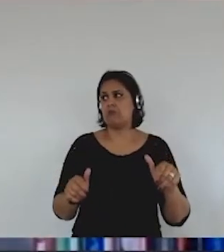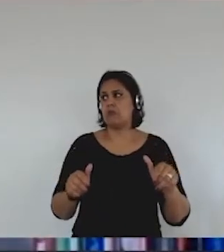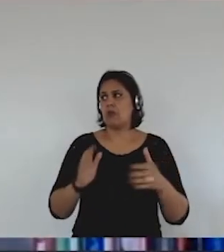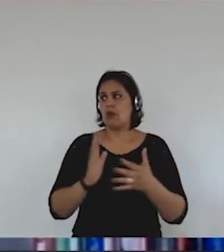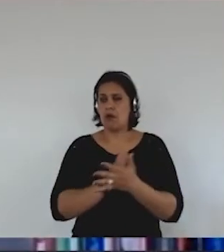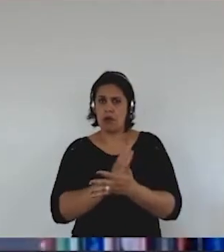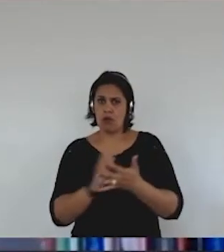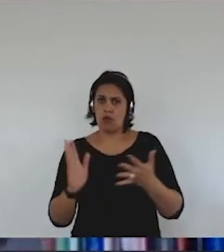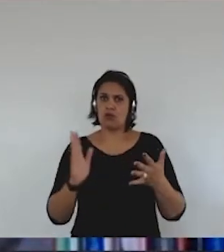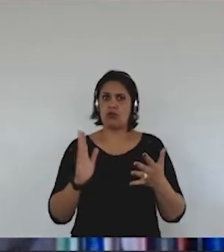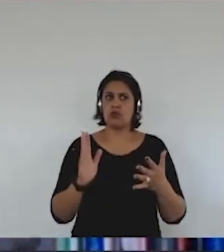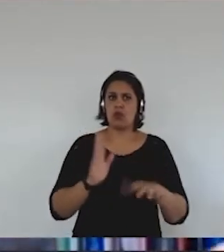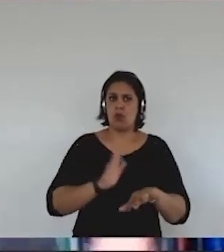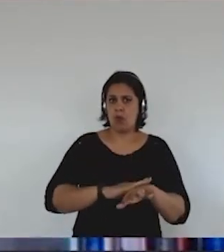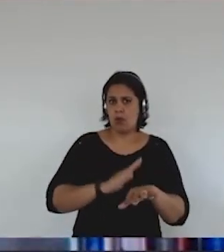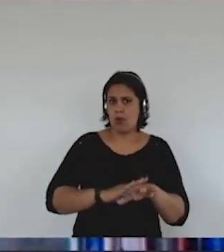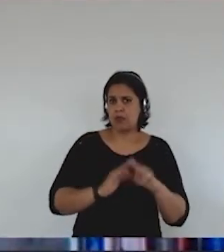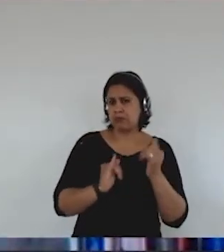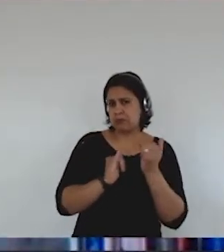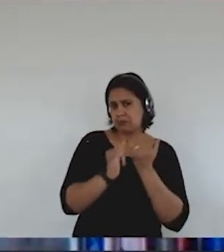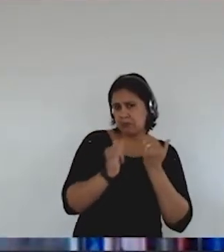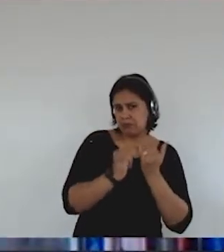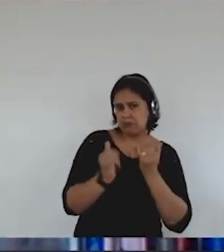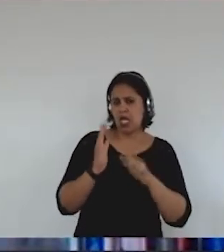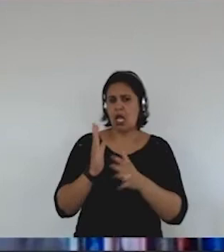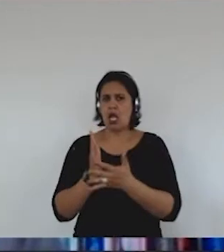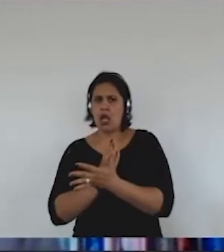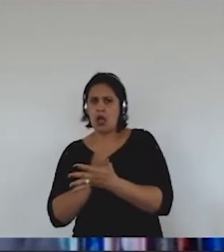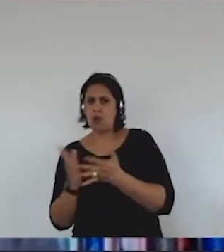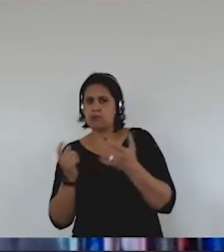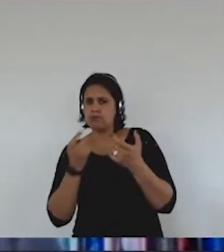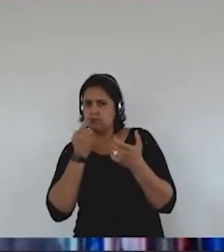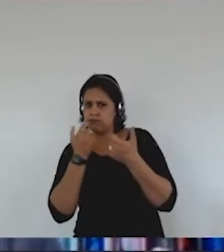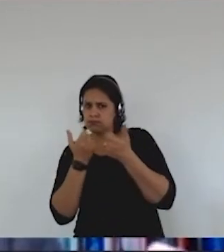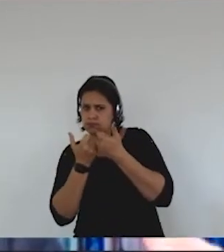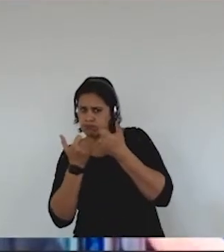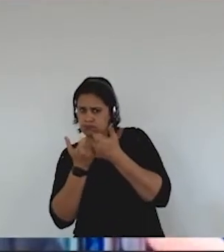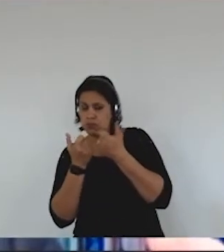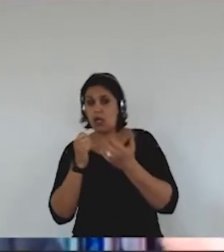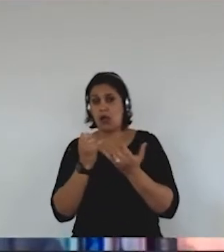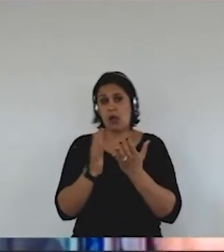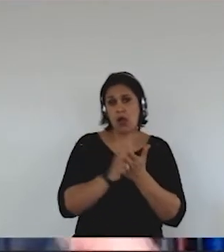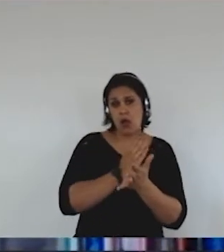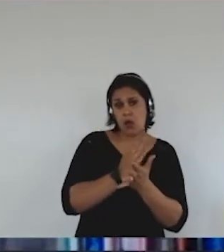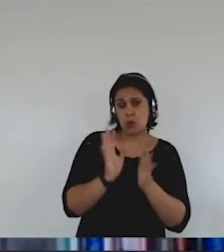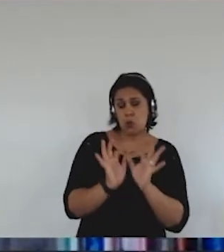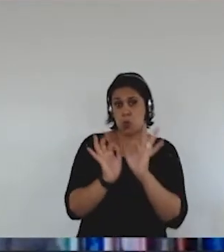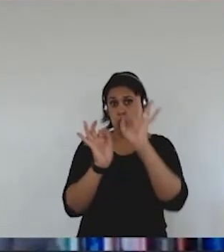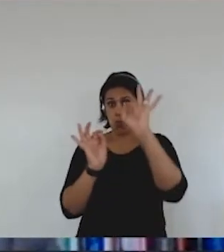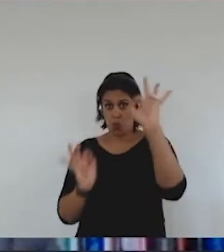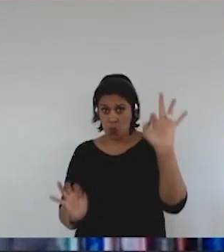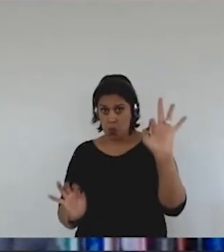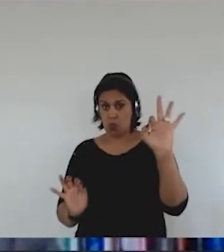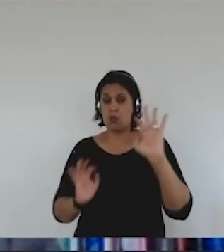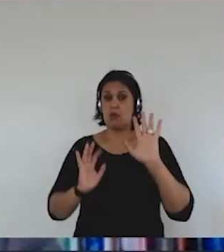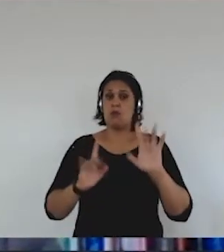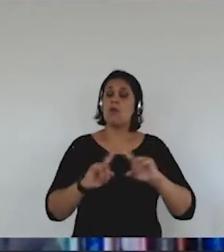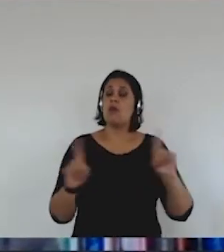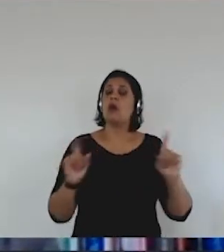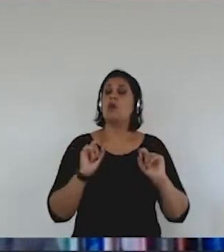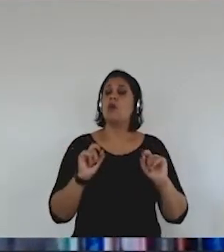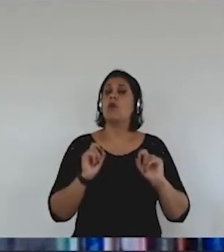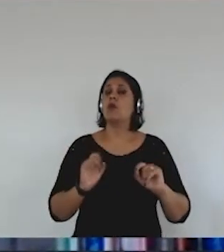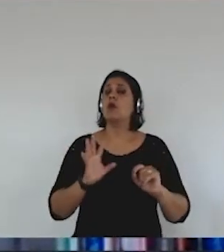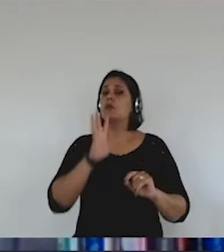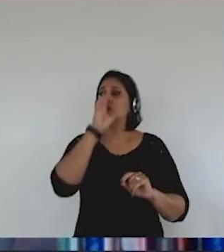se assemelham, em outros momentos se distanciam completamente, o que interfere é que,